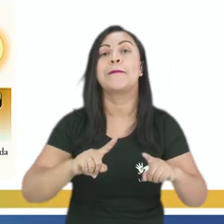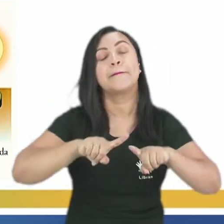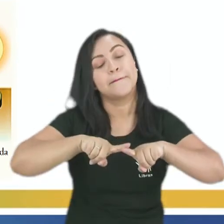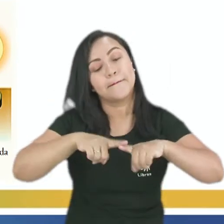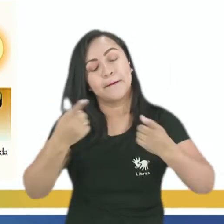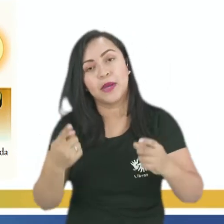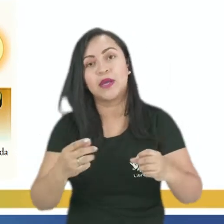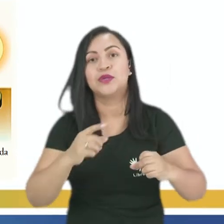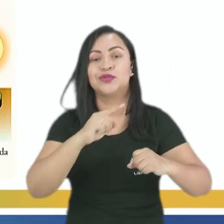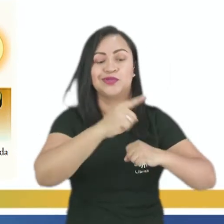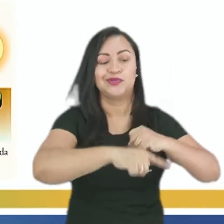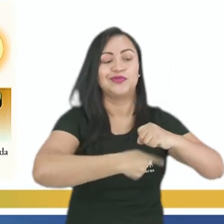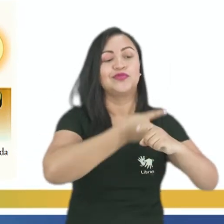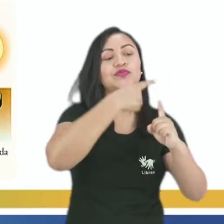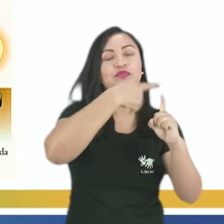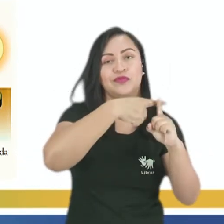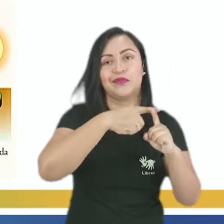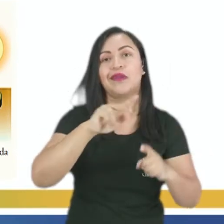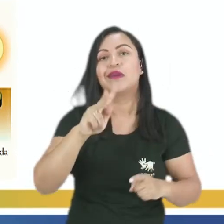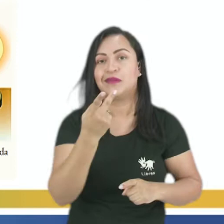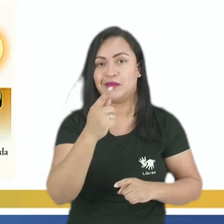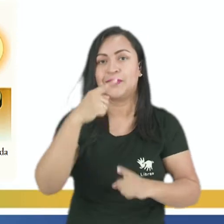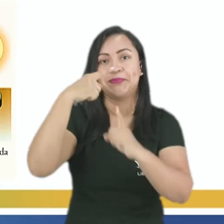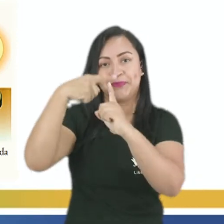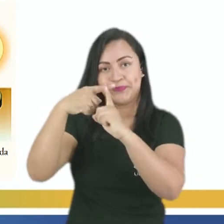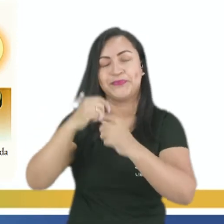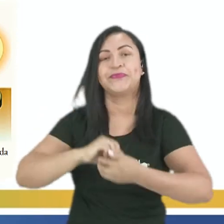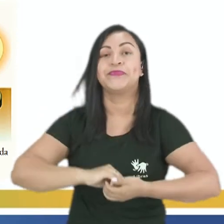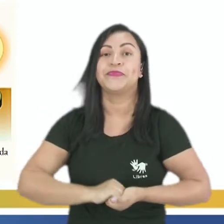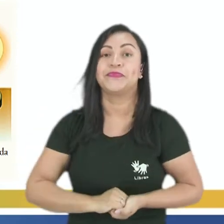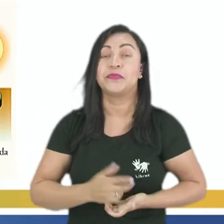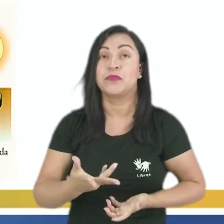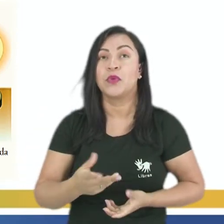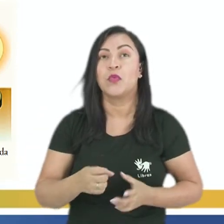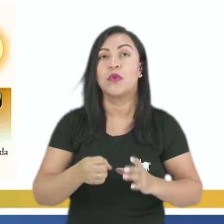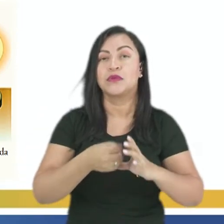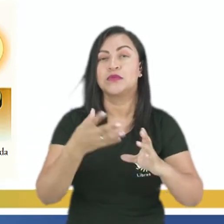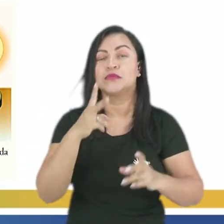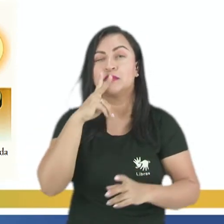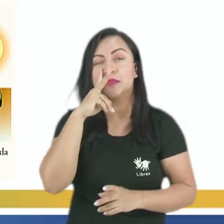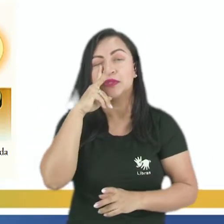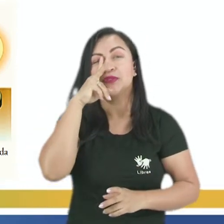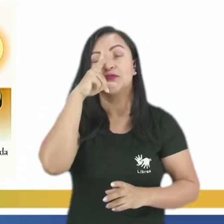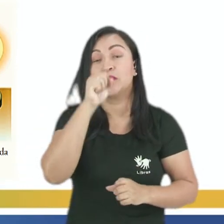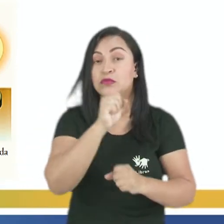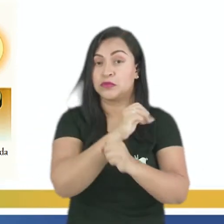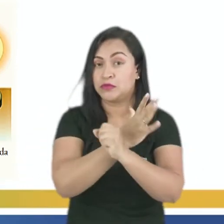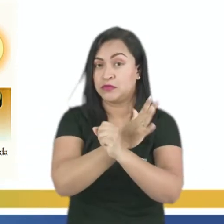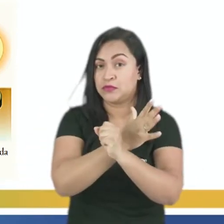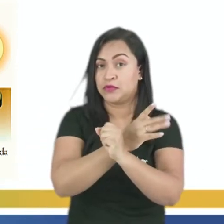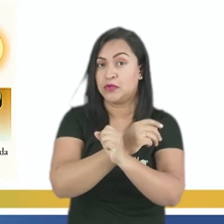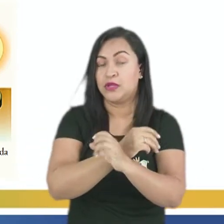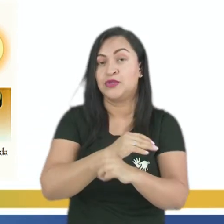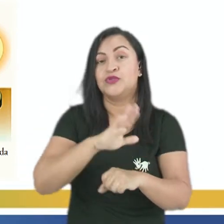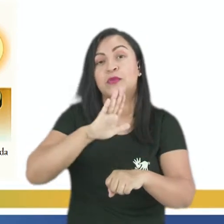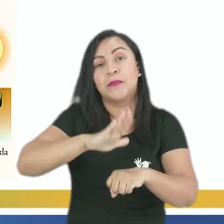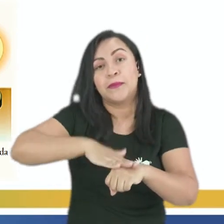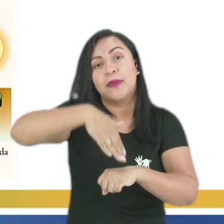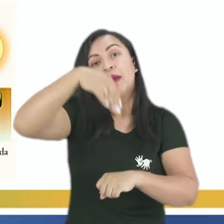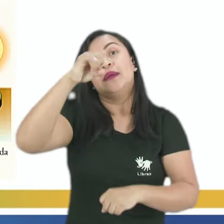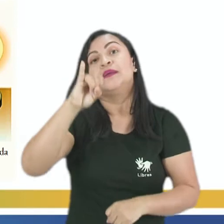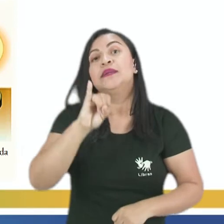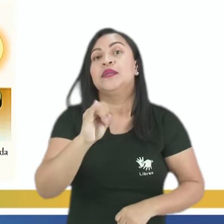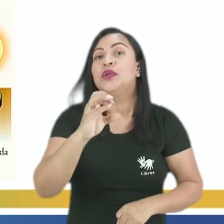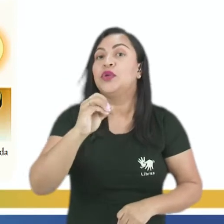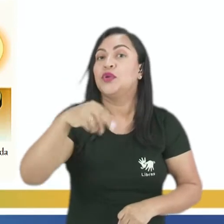ser H+, tá? Outra característica é quanto mais forte um ácido, mais íons H+ vão